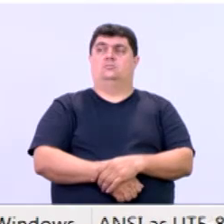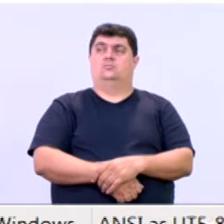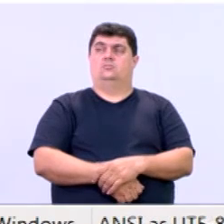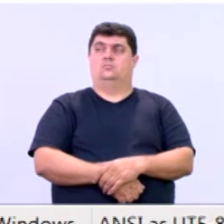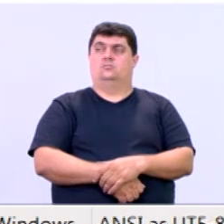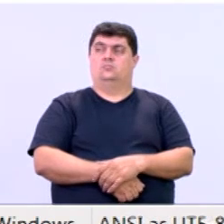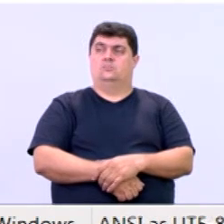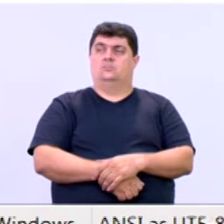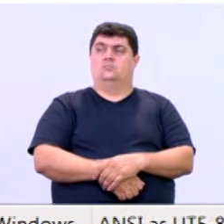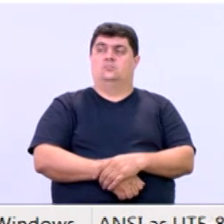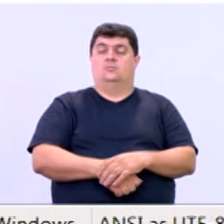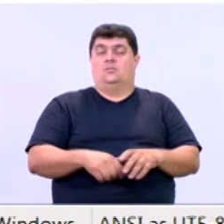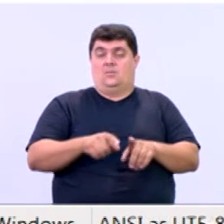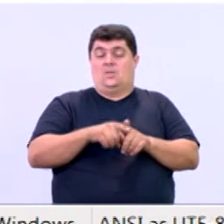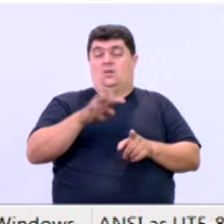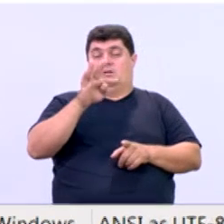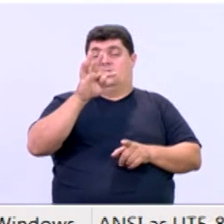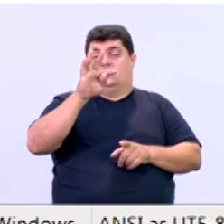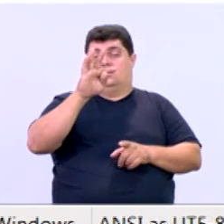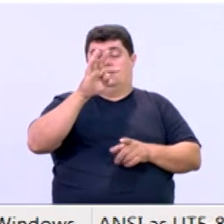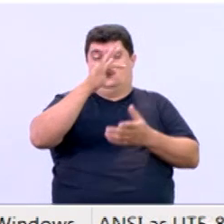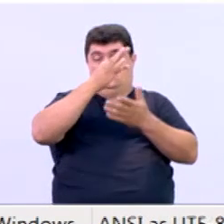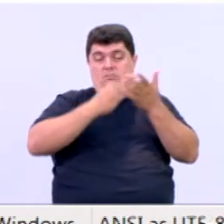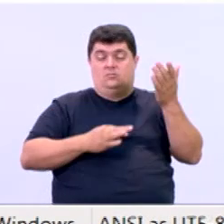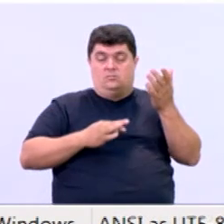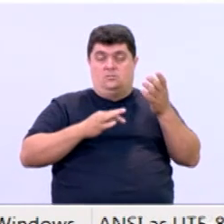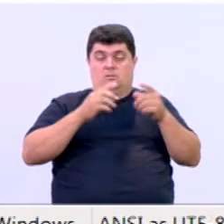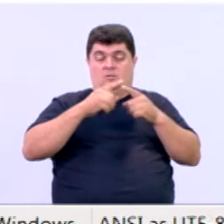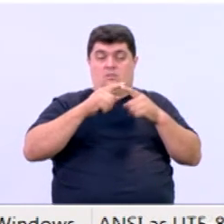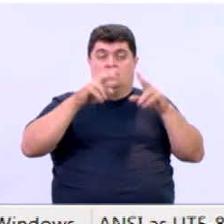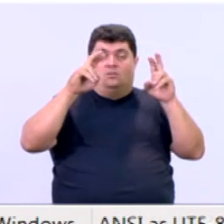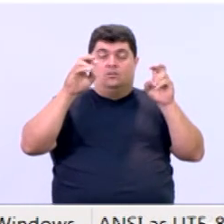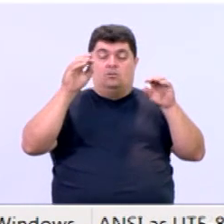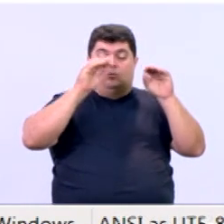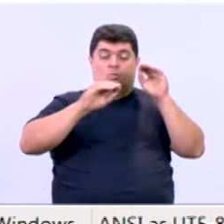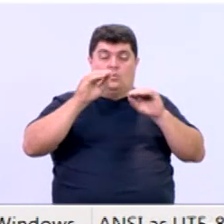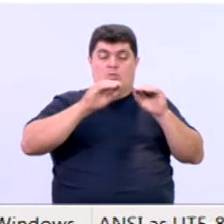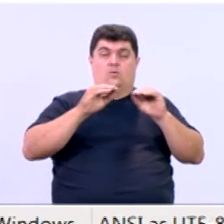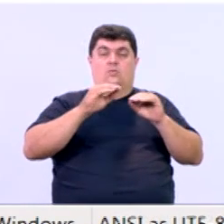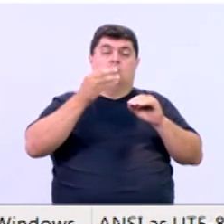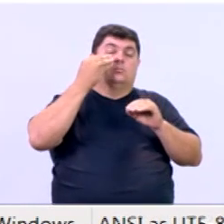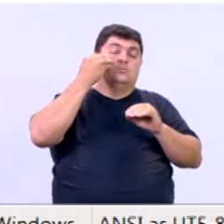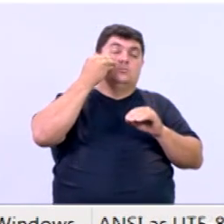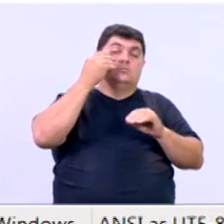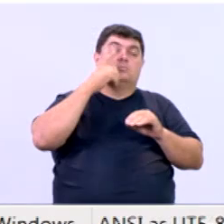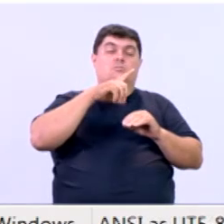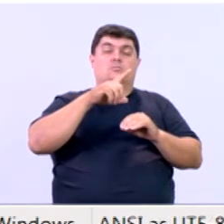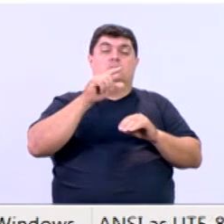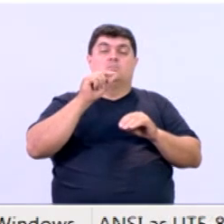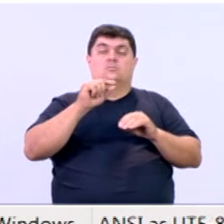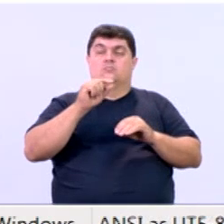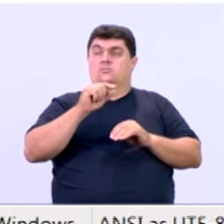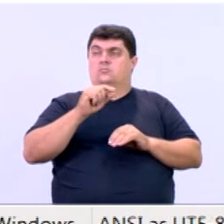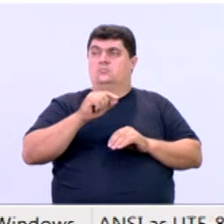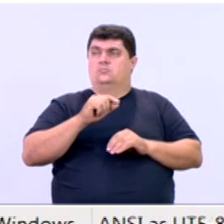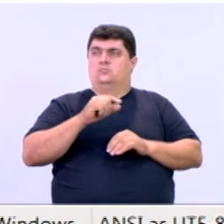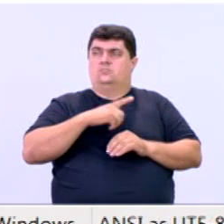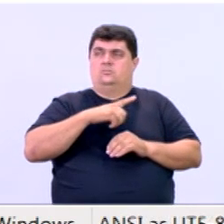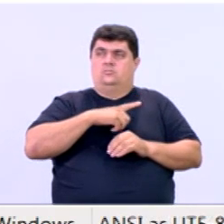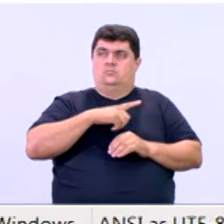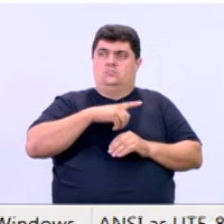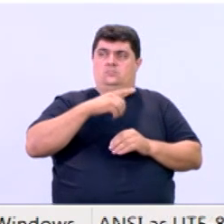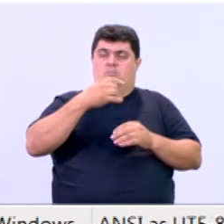do que? Referente aos comentários que a pessoa vai colocar. Nós definimos ele com